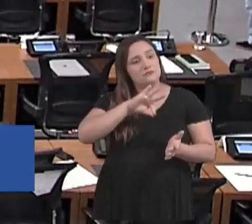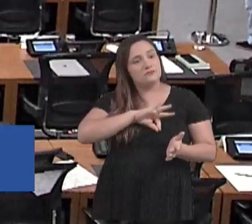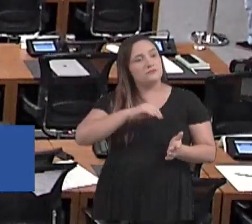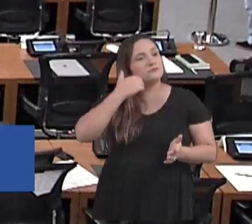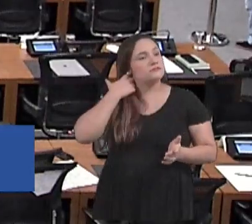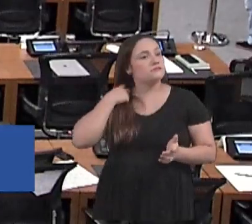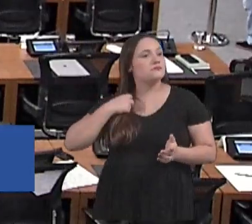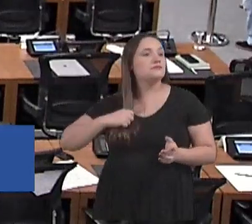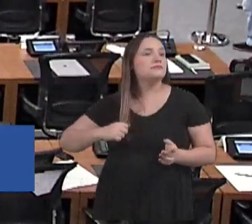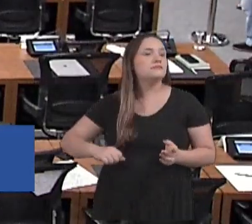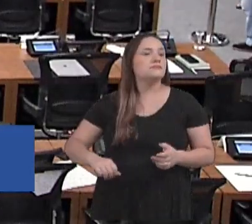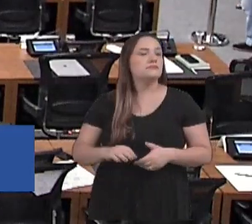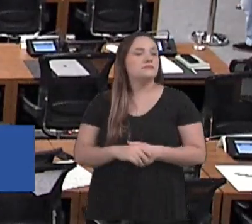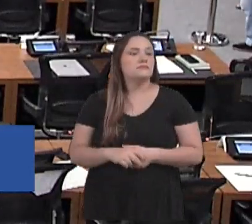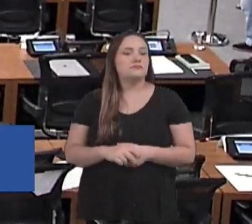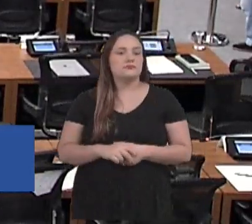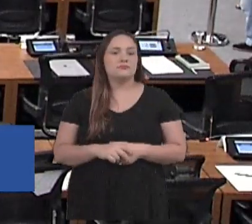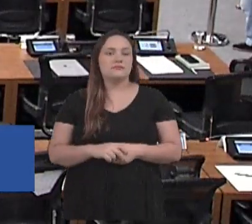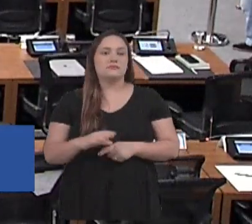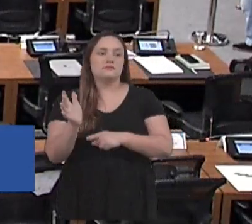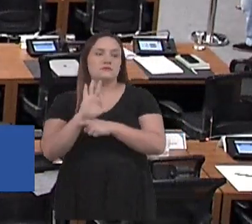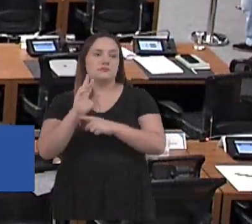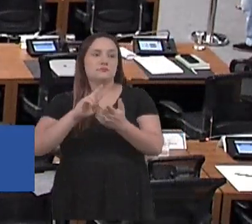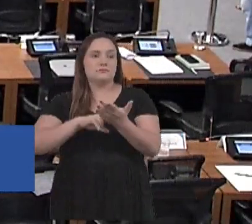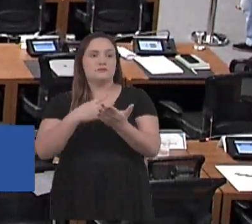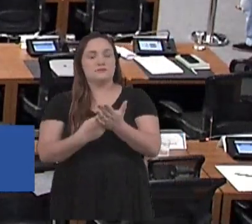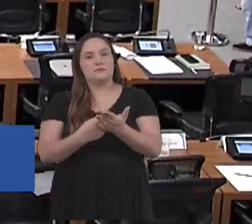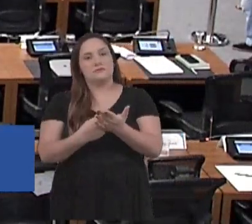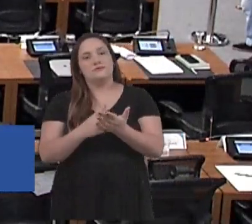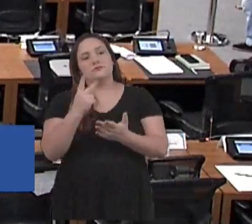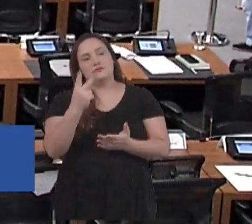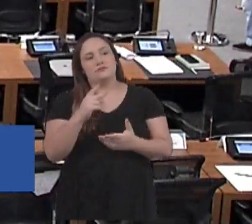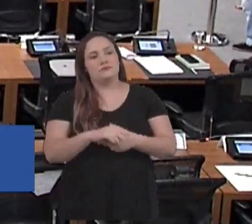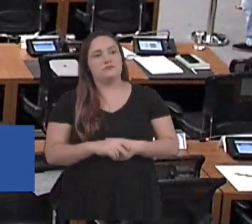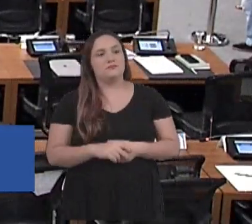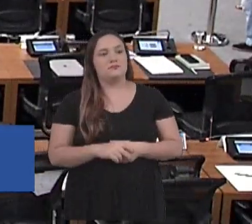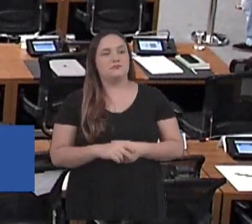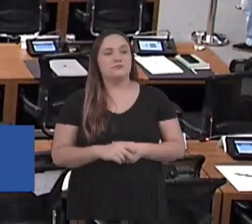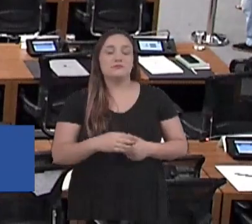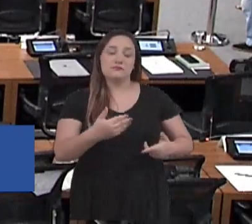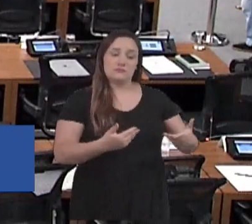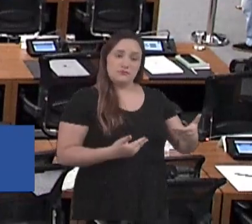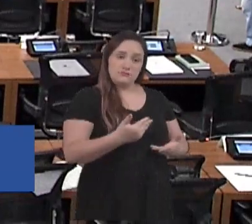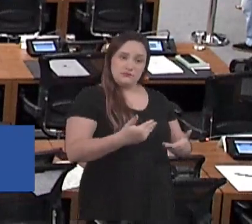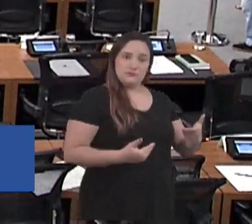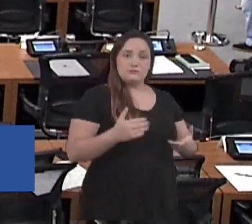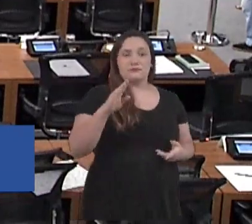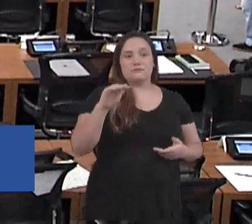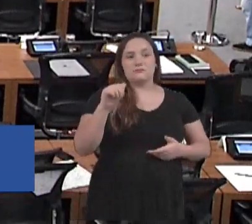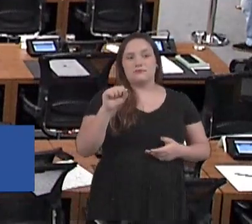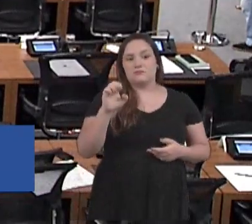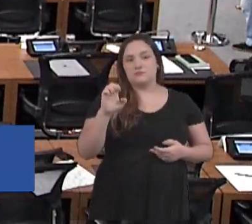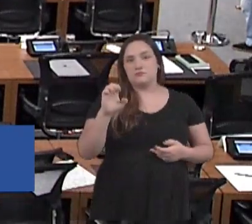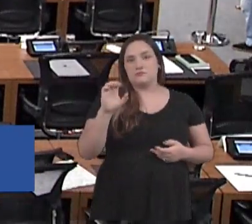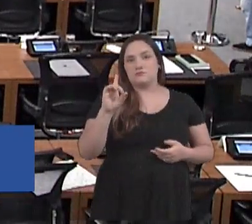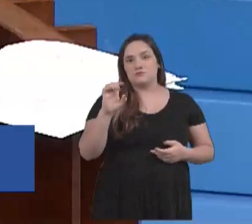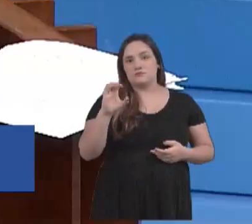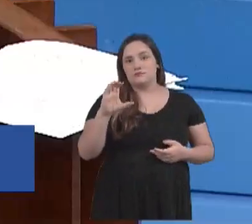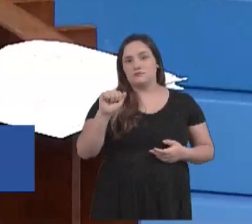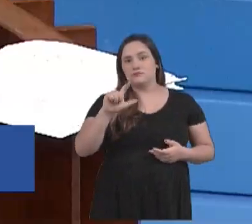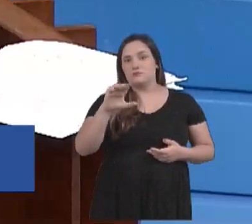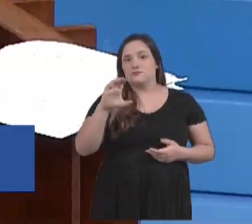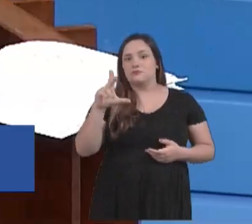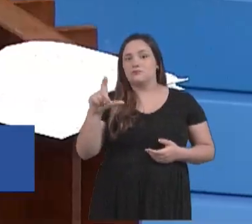o vídeo... ele tem dupla interpretação. Ele fala servidores, base de cálculo. E os servidores, hoje é mais fácil espalhar